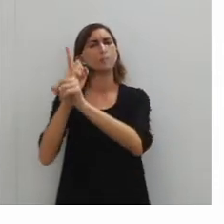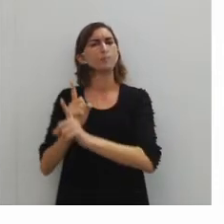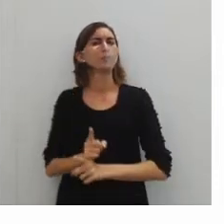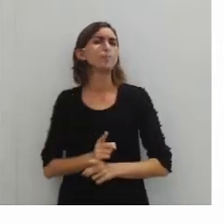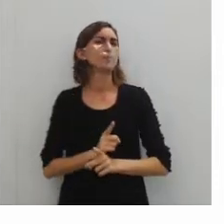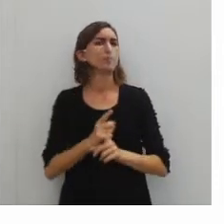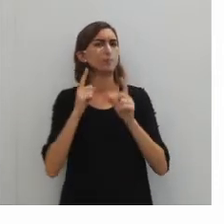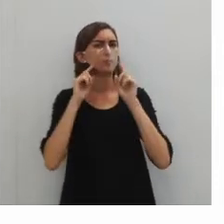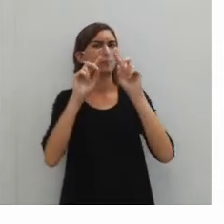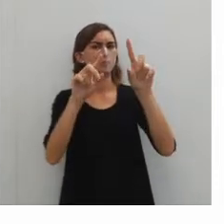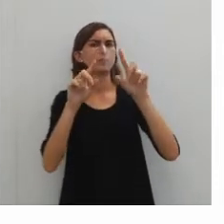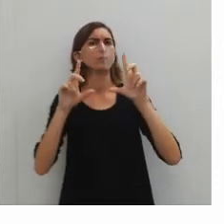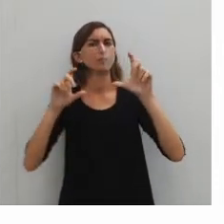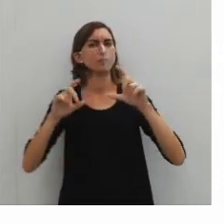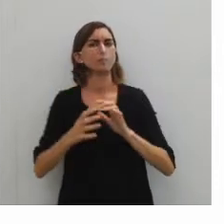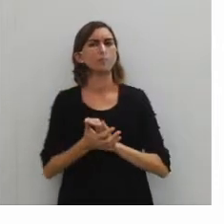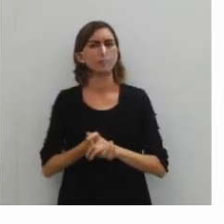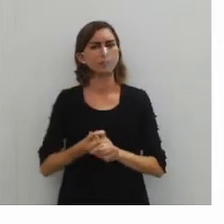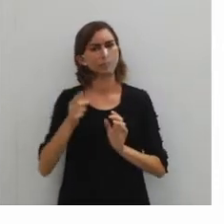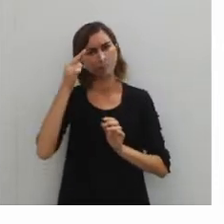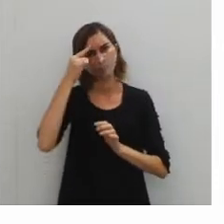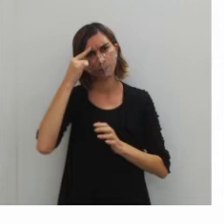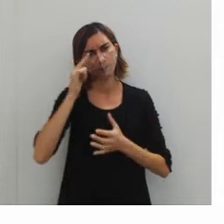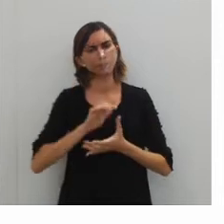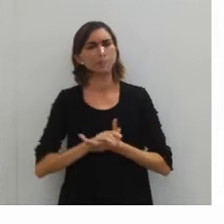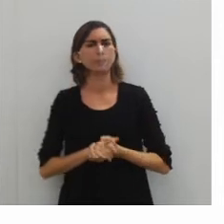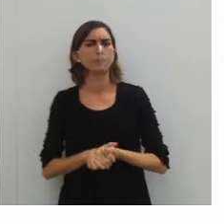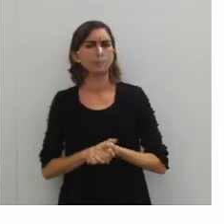nessas imagens? Pensem um pouquinho.